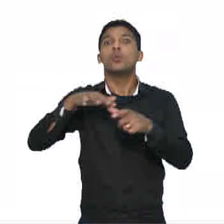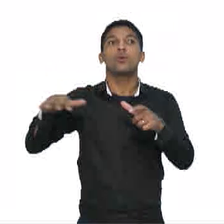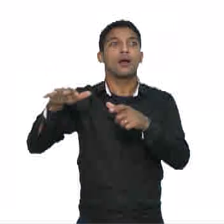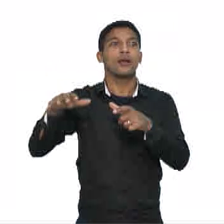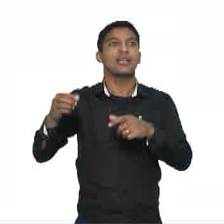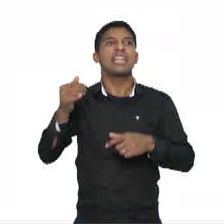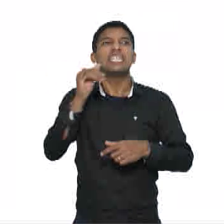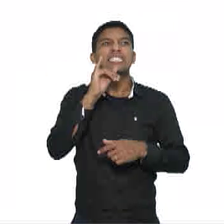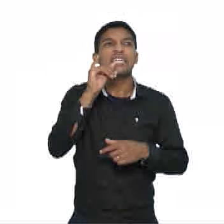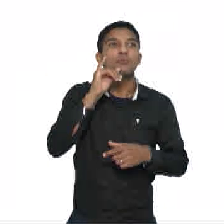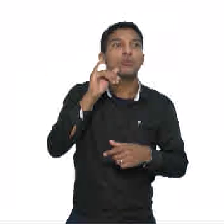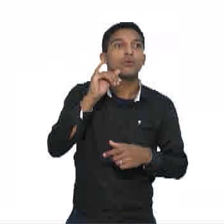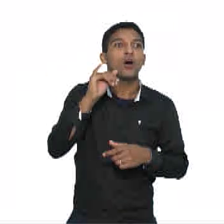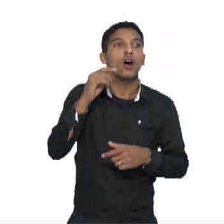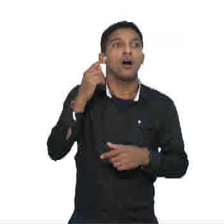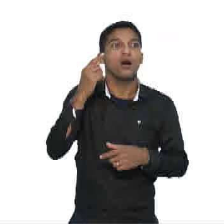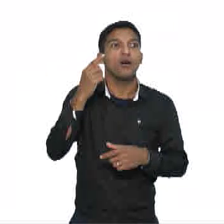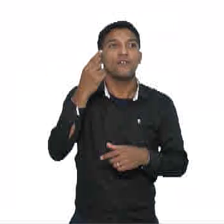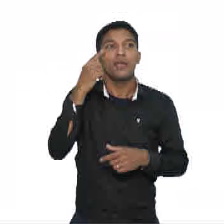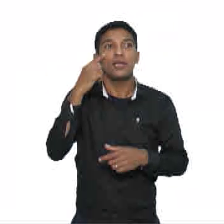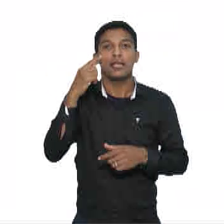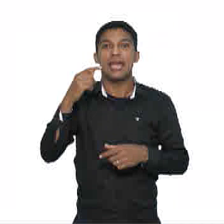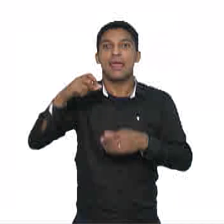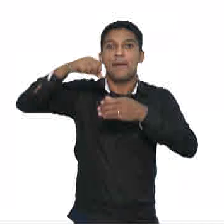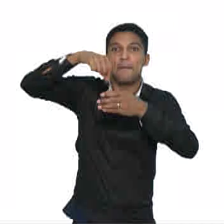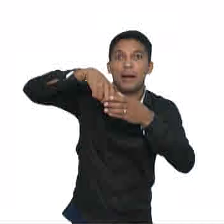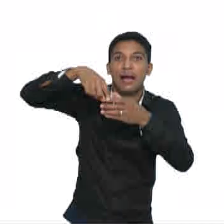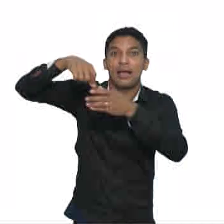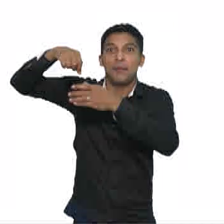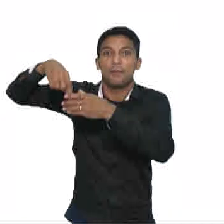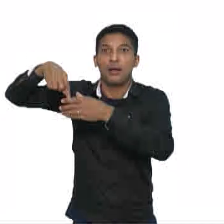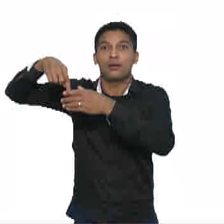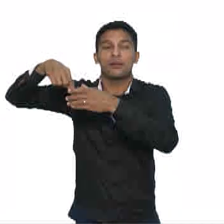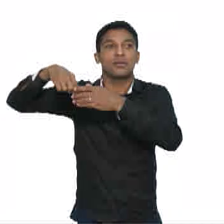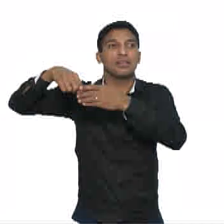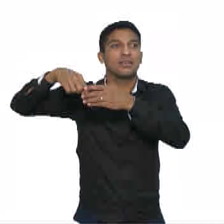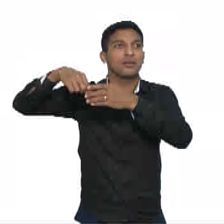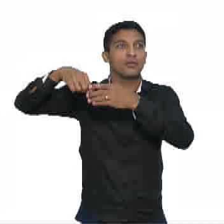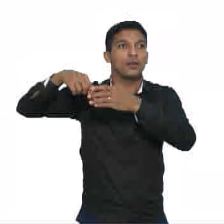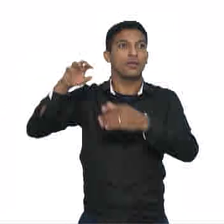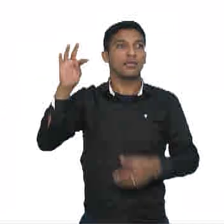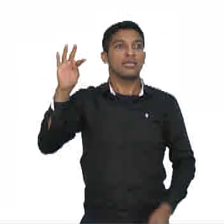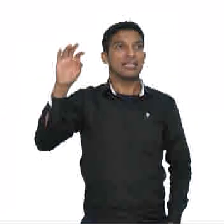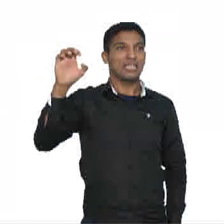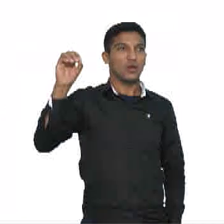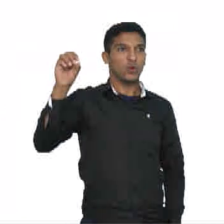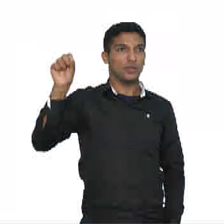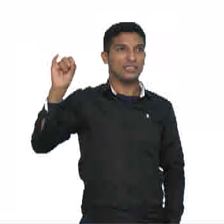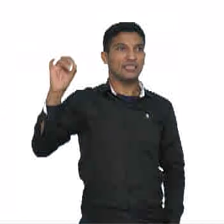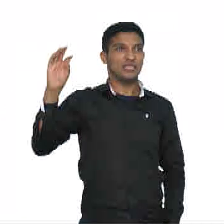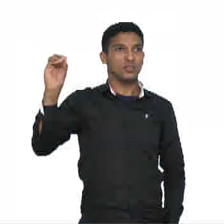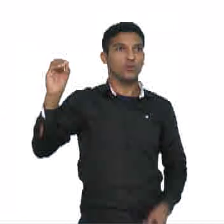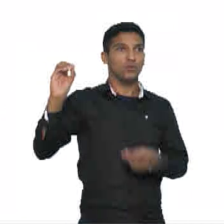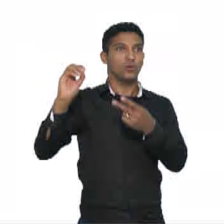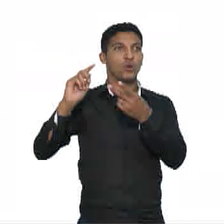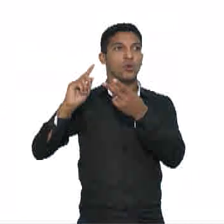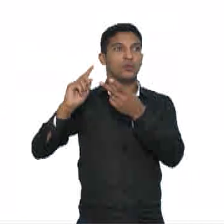se mistura com o milho, tanto na região do México, quanto até, olha para o mapinha aí, na América do Sul.